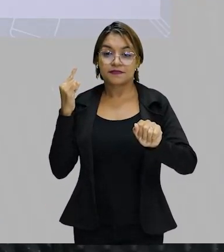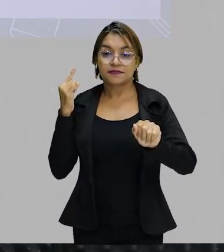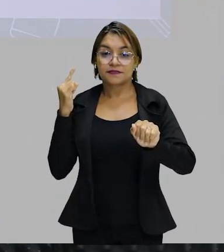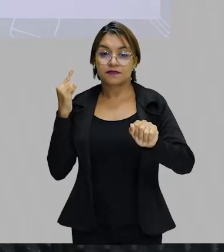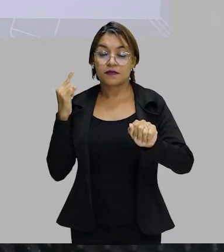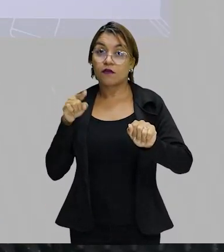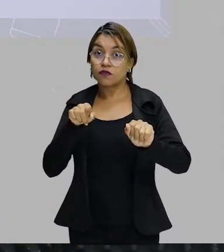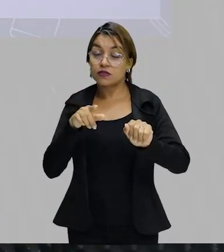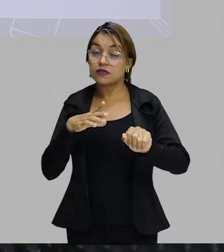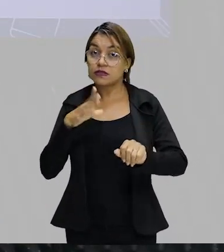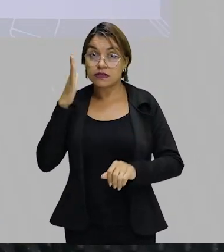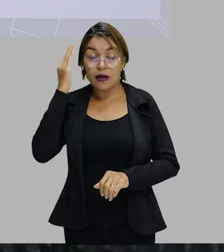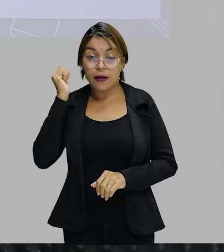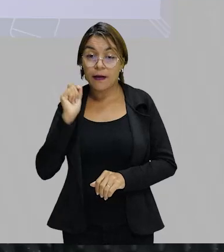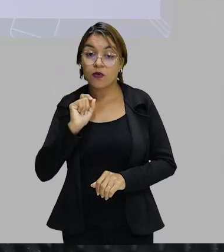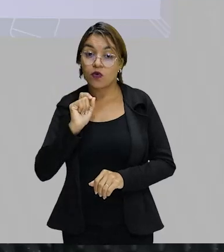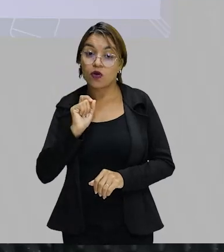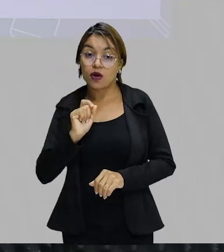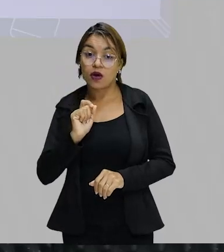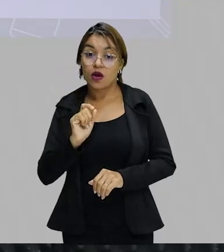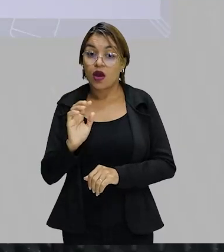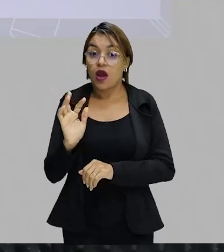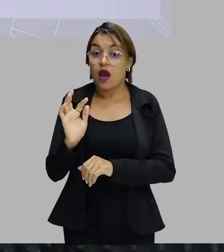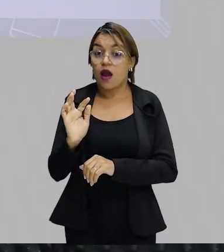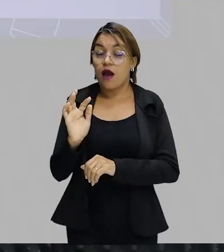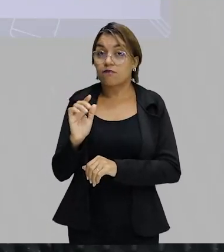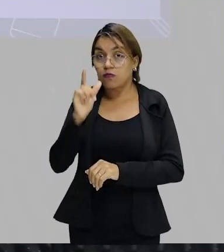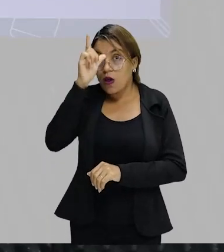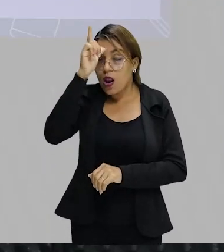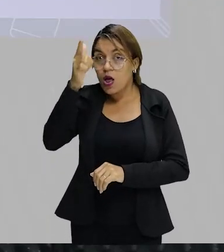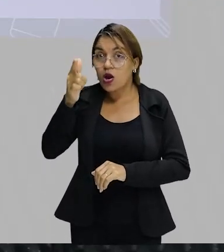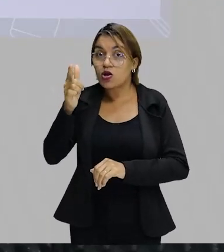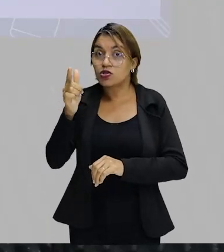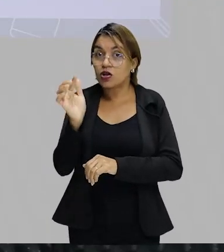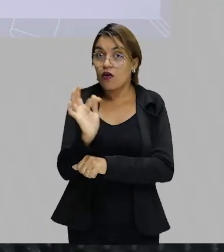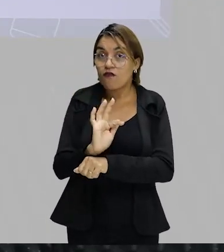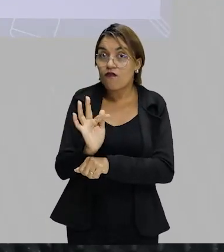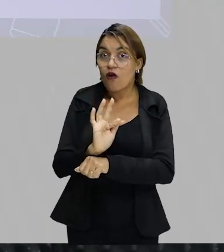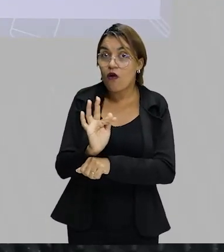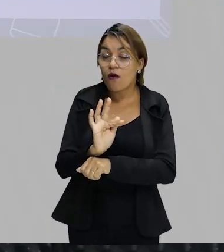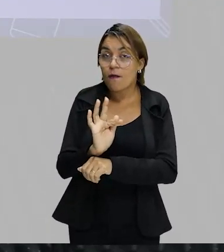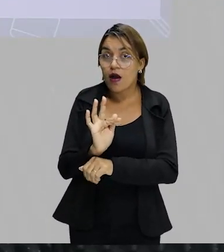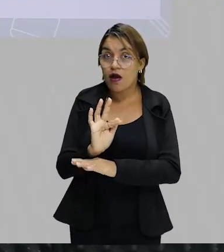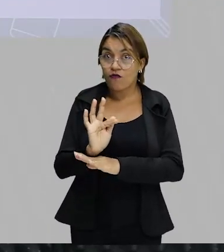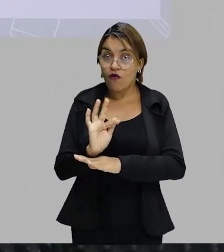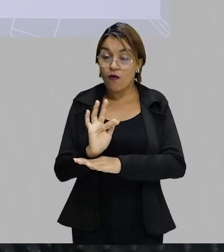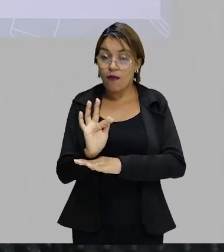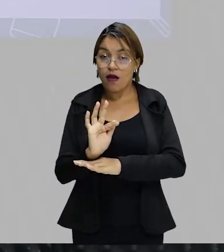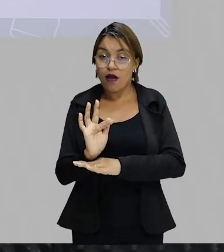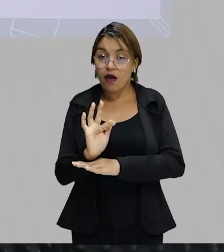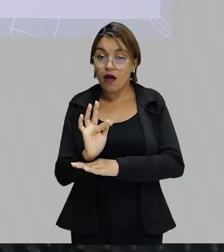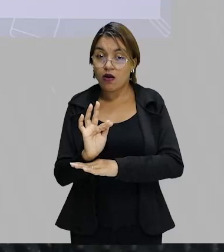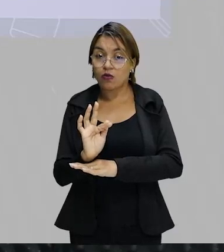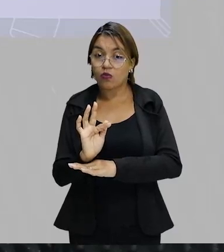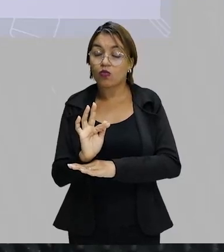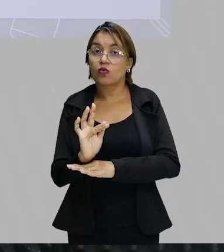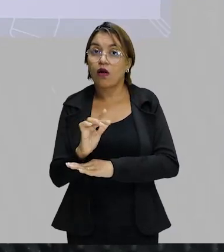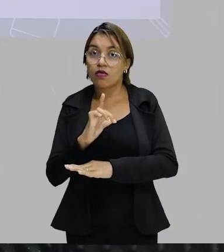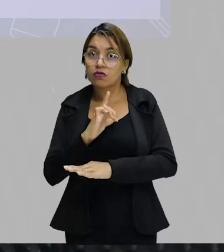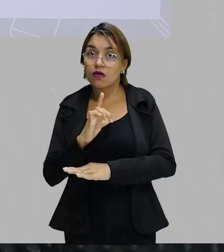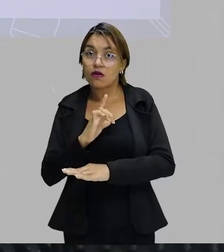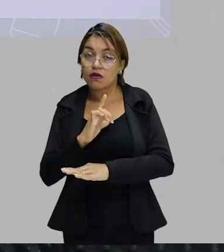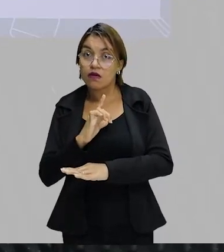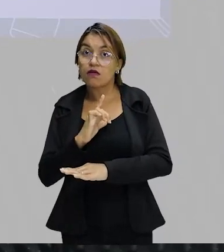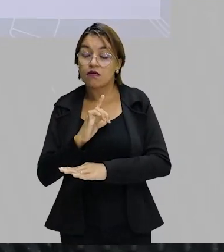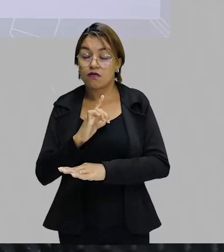lógica formal, então, não é a informalidade. A lógica moderna ela tem uma formalidade muito